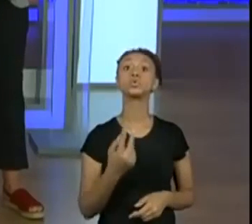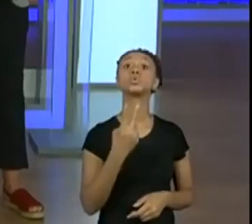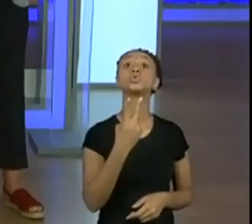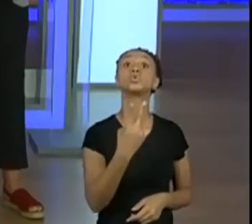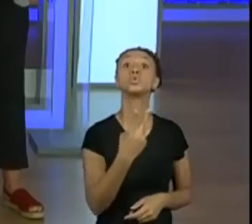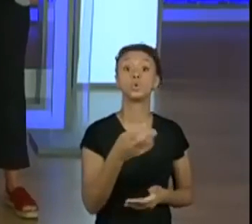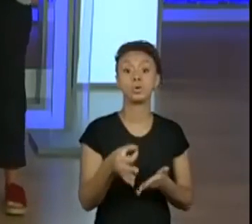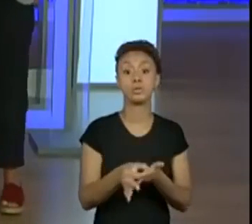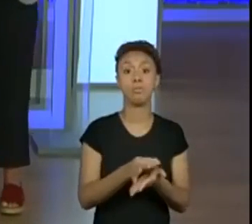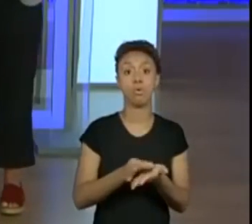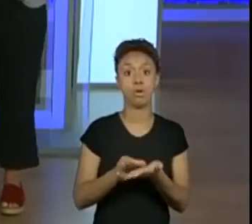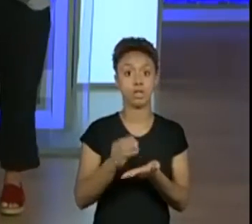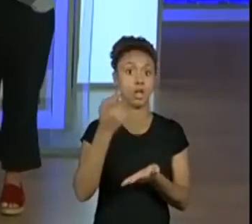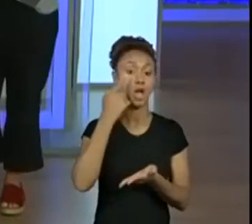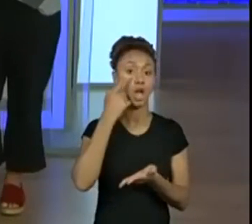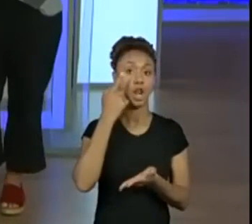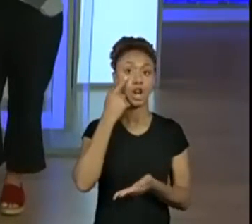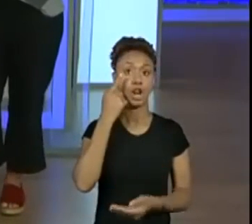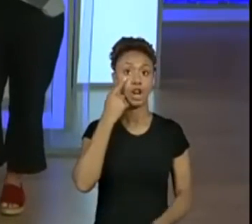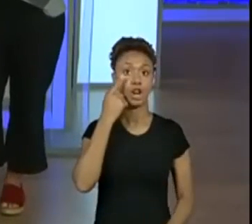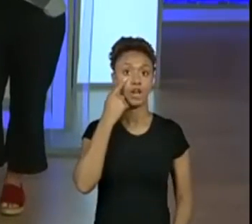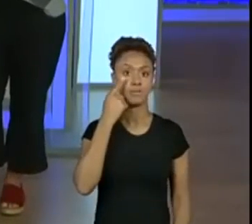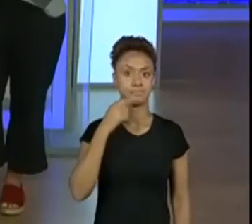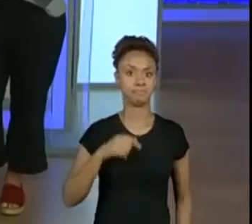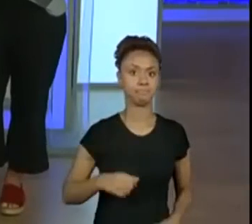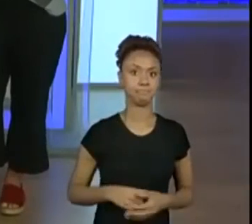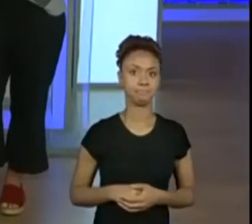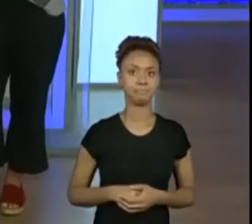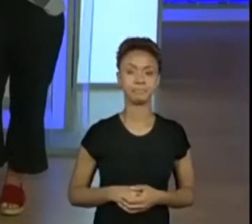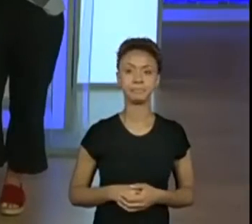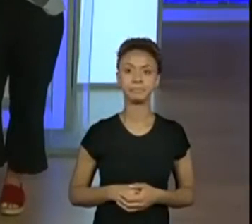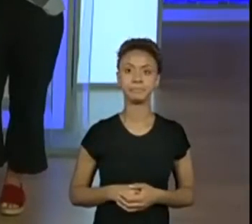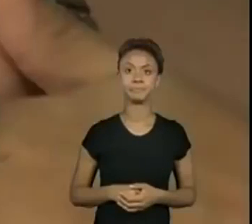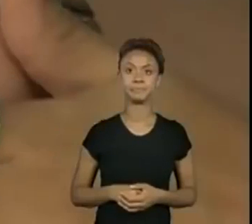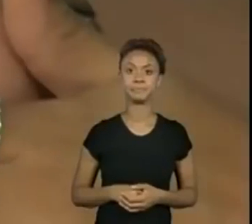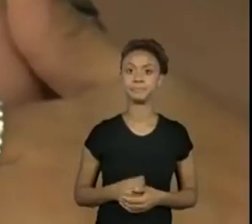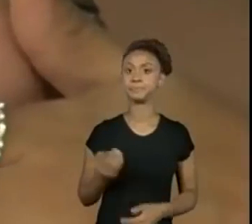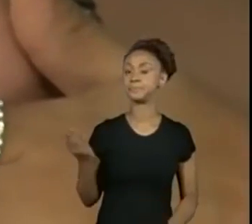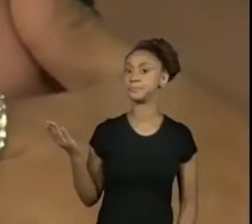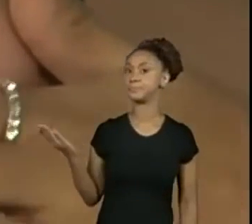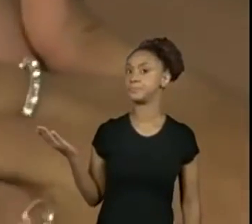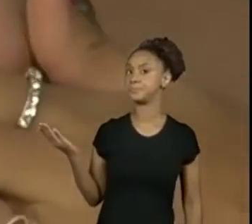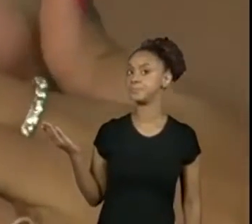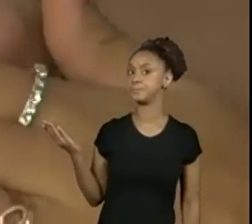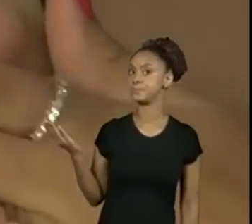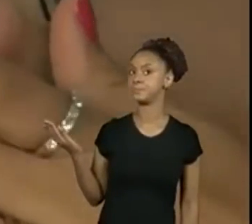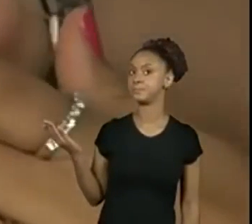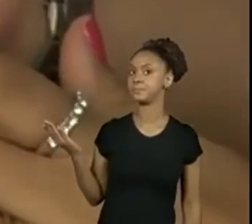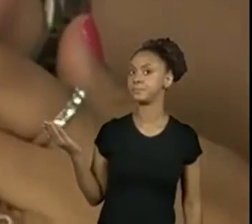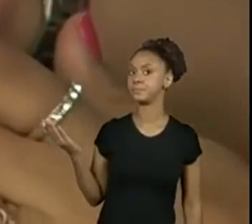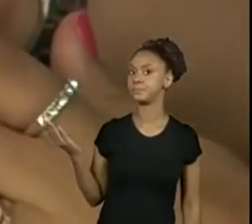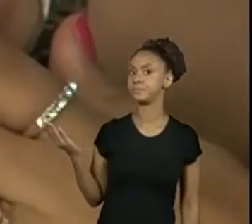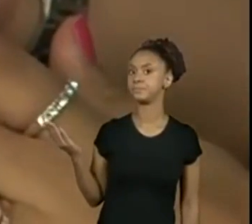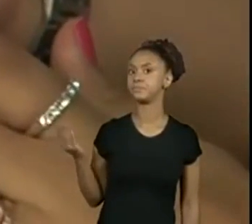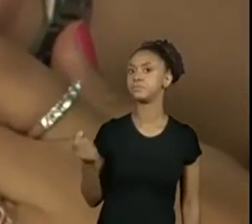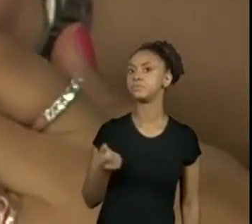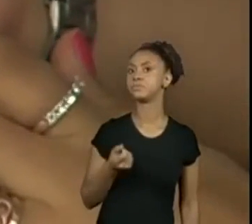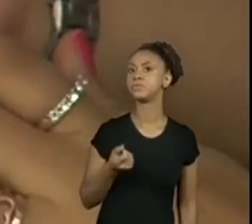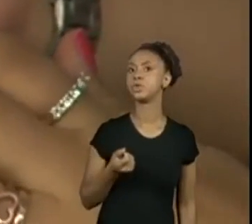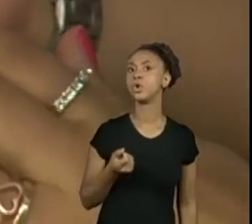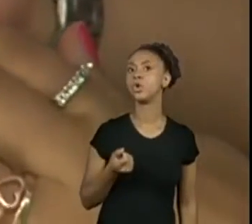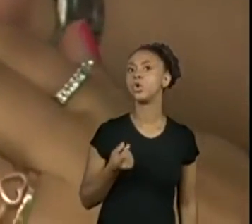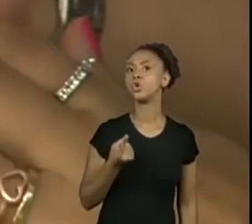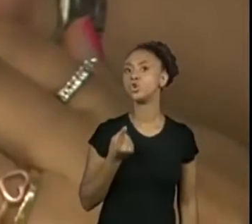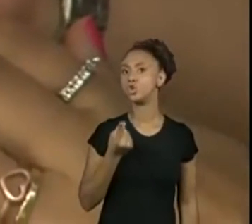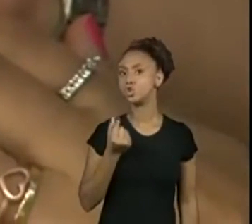aqui, você acha que vocês teriam aí valores diferentes